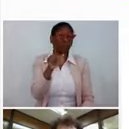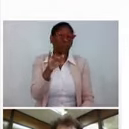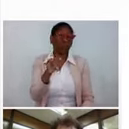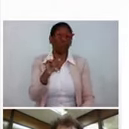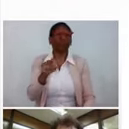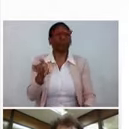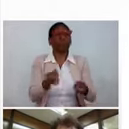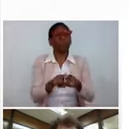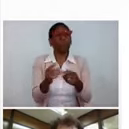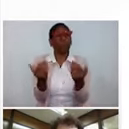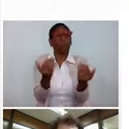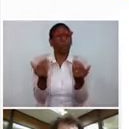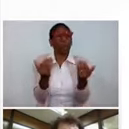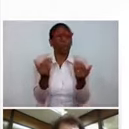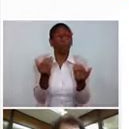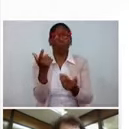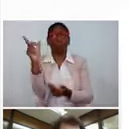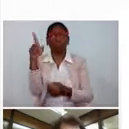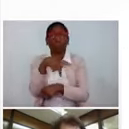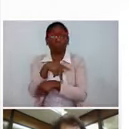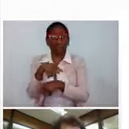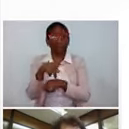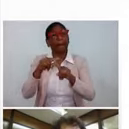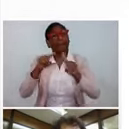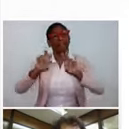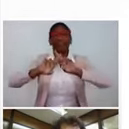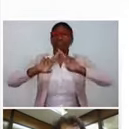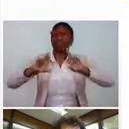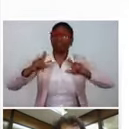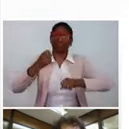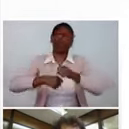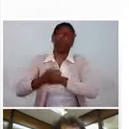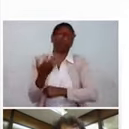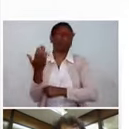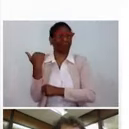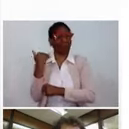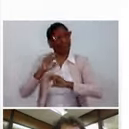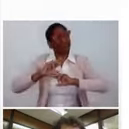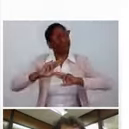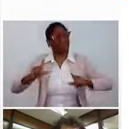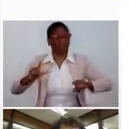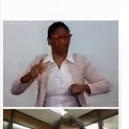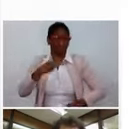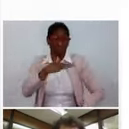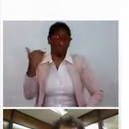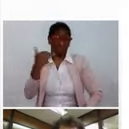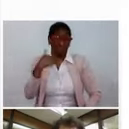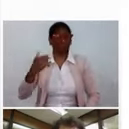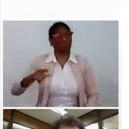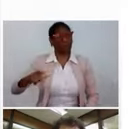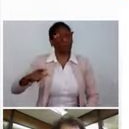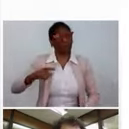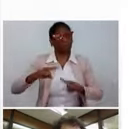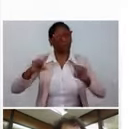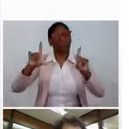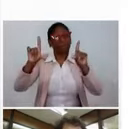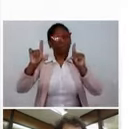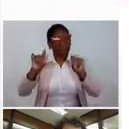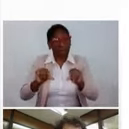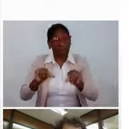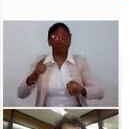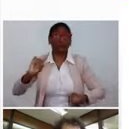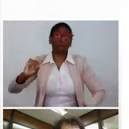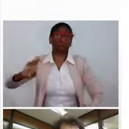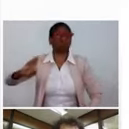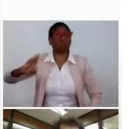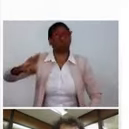elevação, logicamente em proporção muito inferior ao que foi em momentos anteriores dos óbitos. A gente viu que os casos confirmados estavam em patamares muito superior